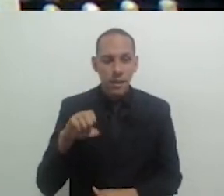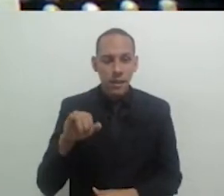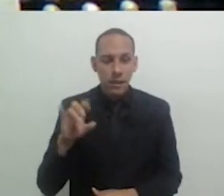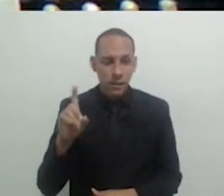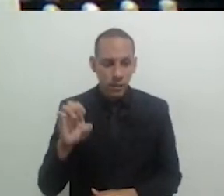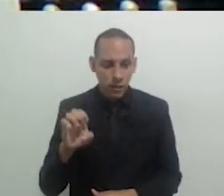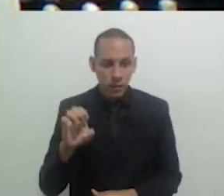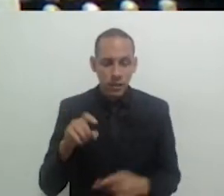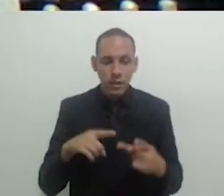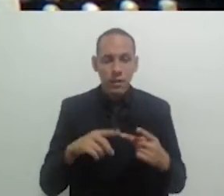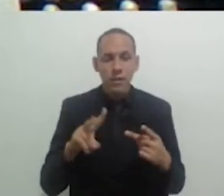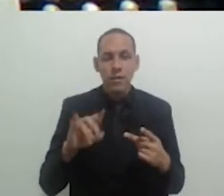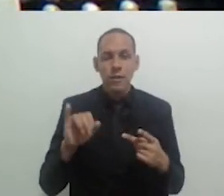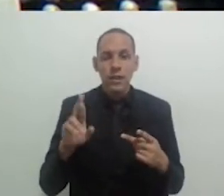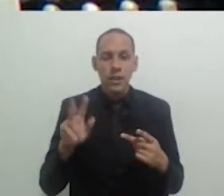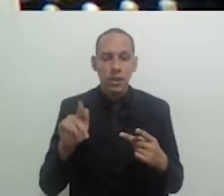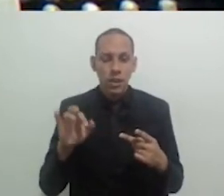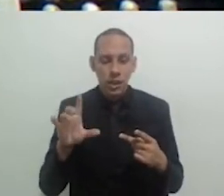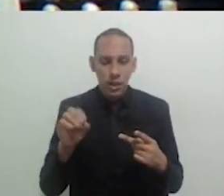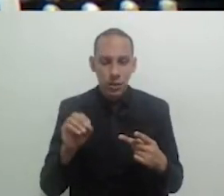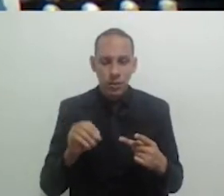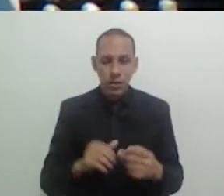Virgílio.